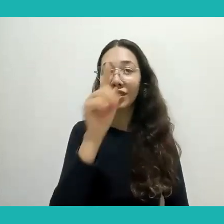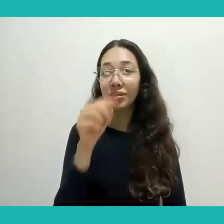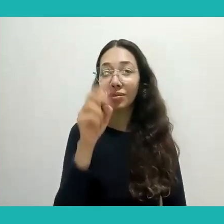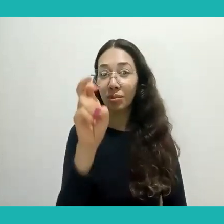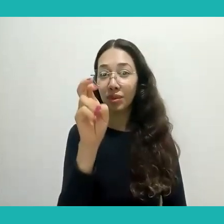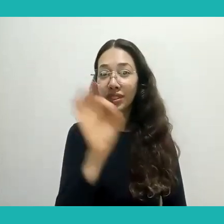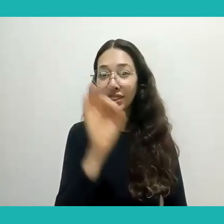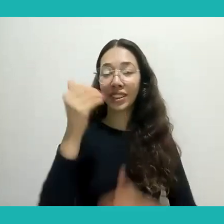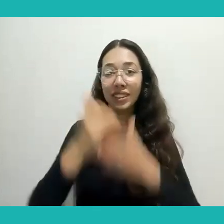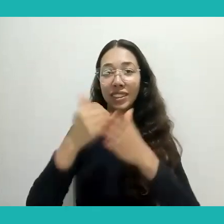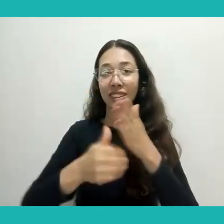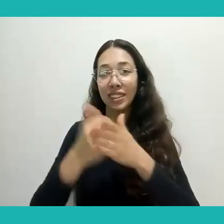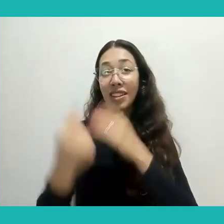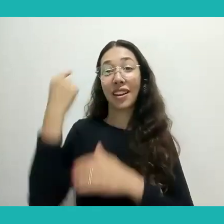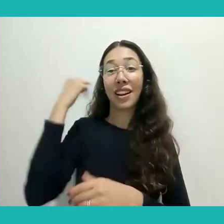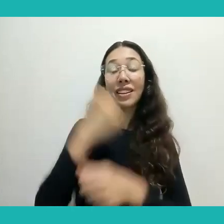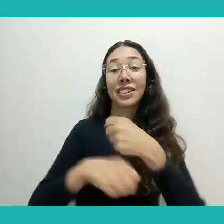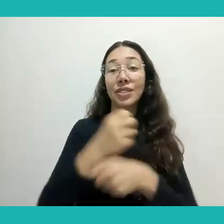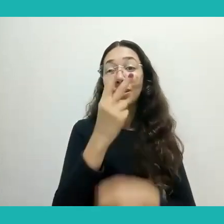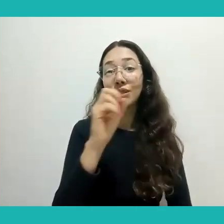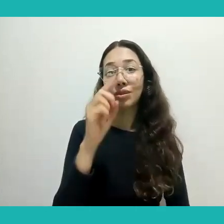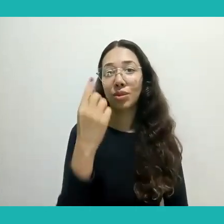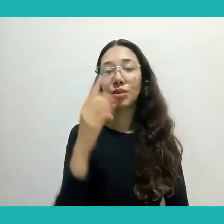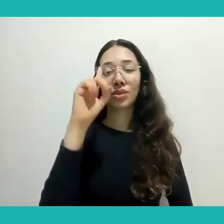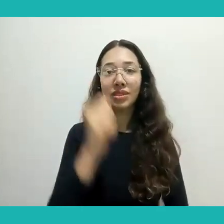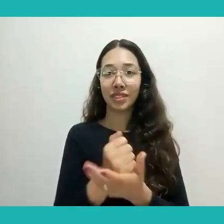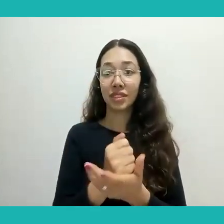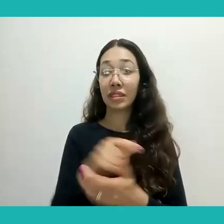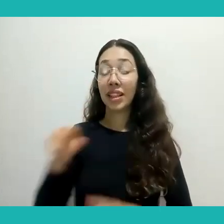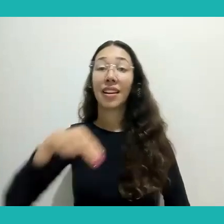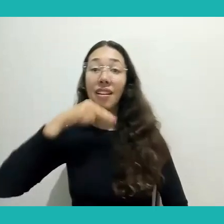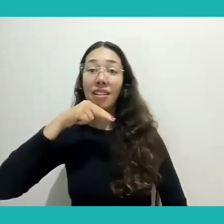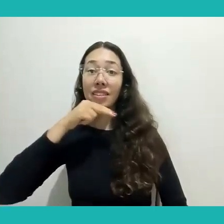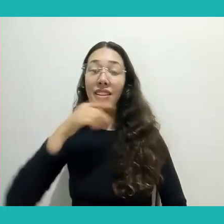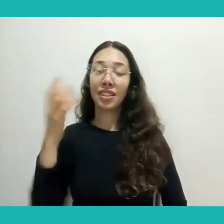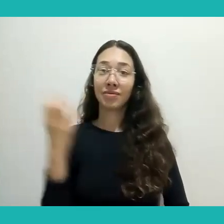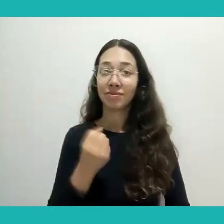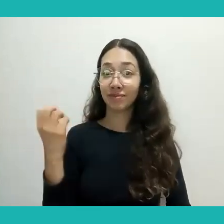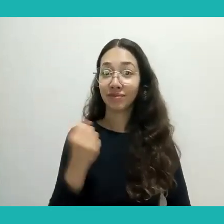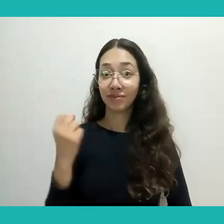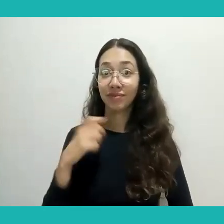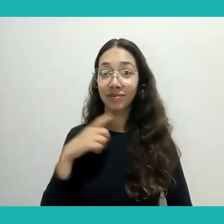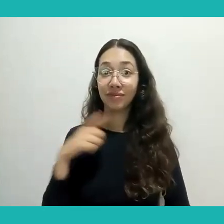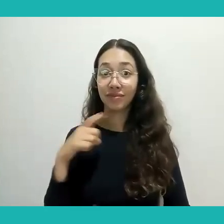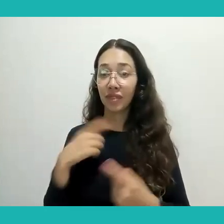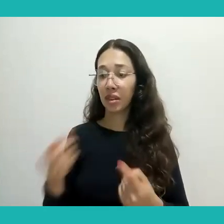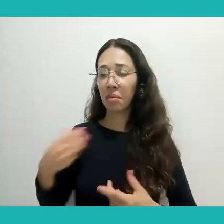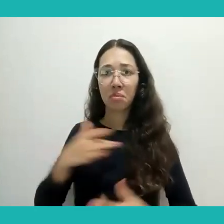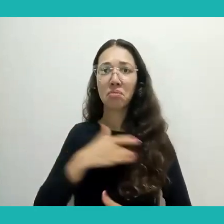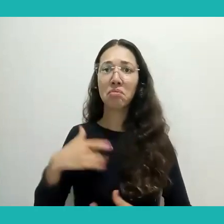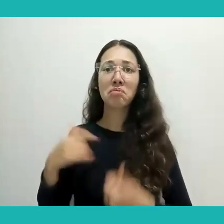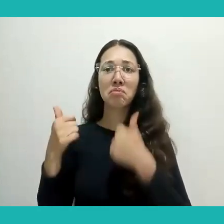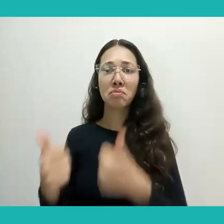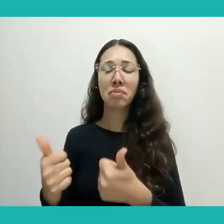caso, essa neta beneficiária, né, ainda que não inválida, ela vai